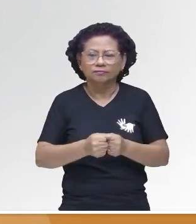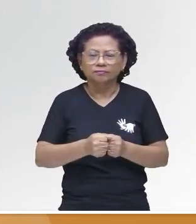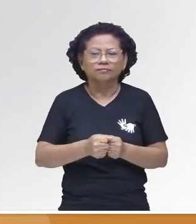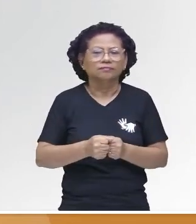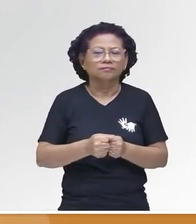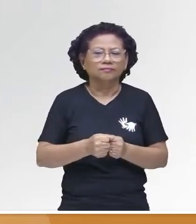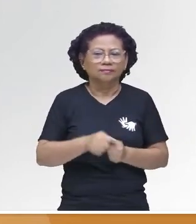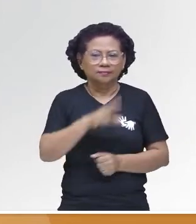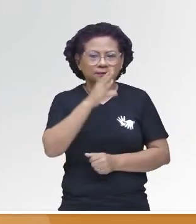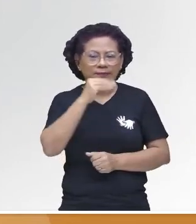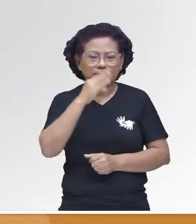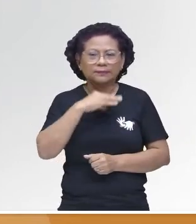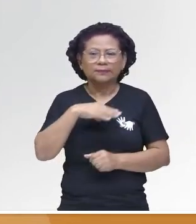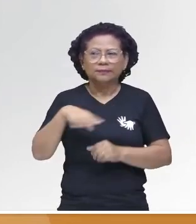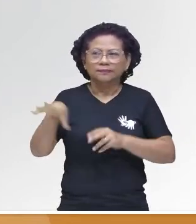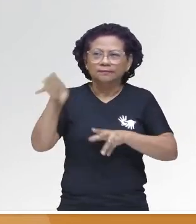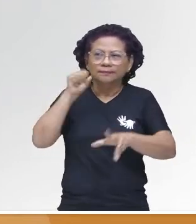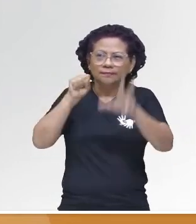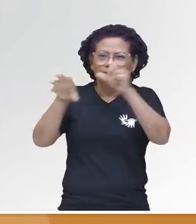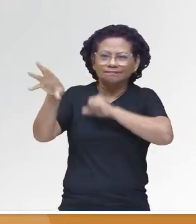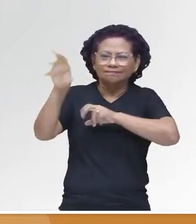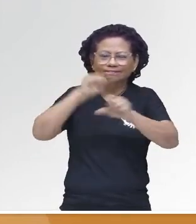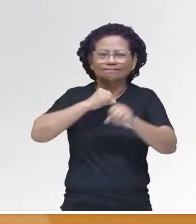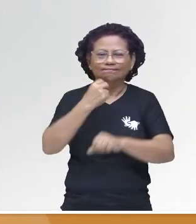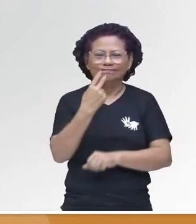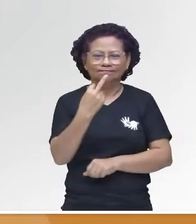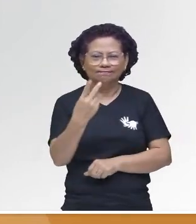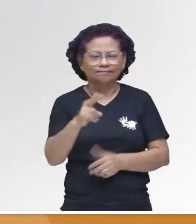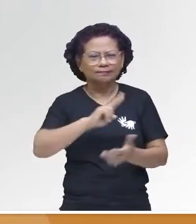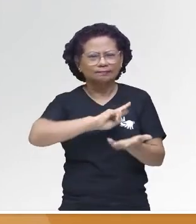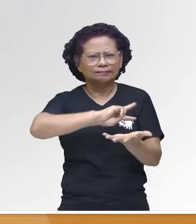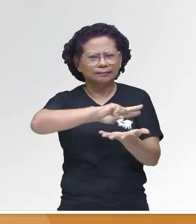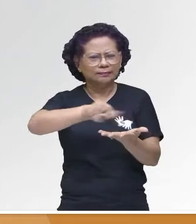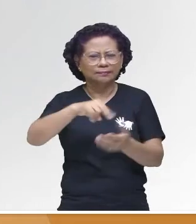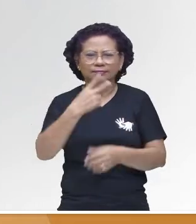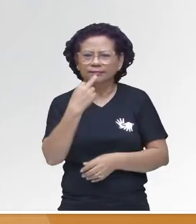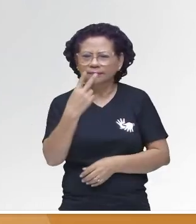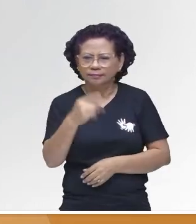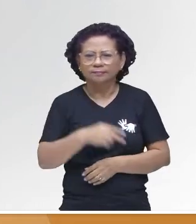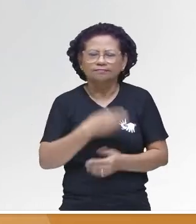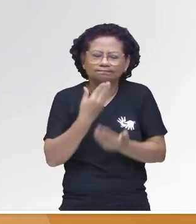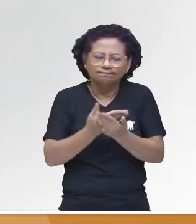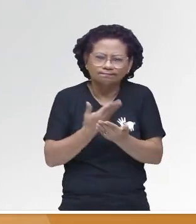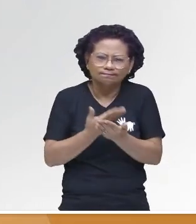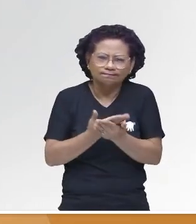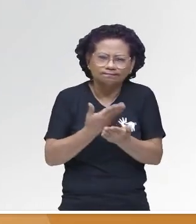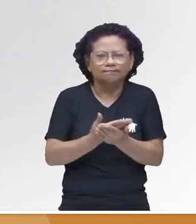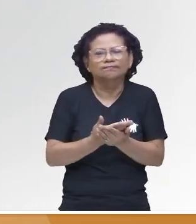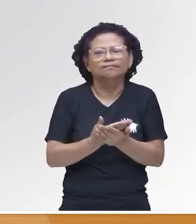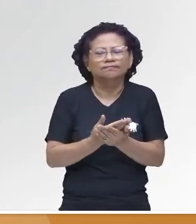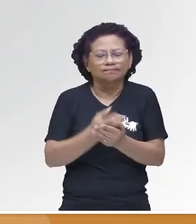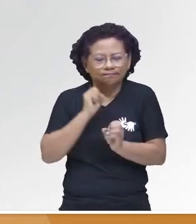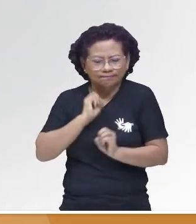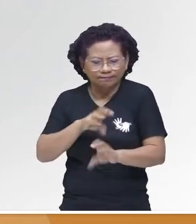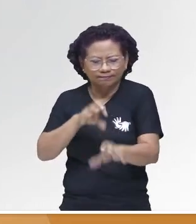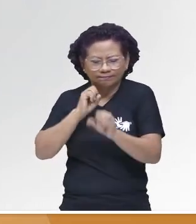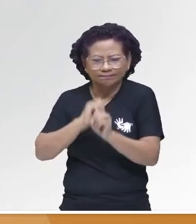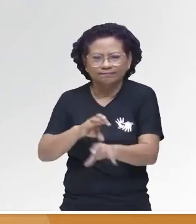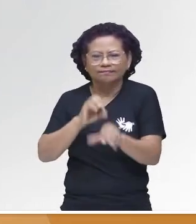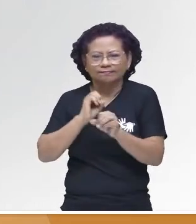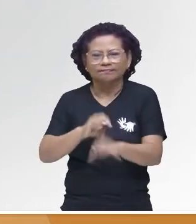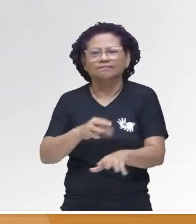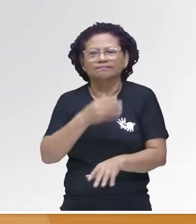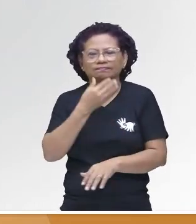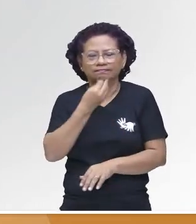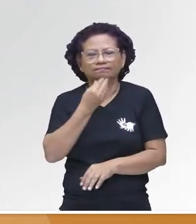várias línguas, então ele se torna um estudante muito aplicado. Mas, nesse período aí, quem está governando